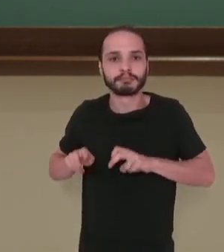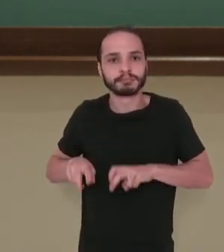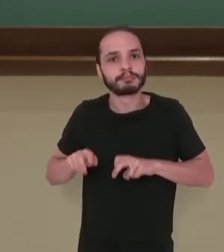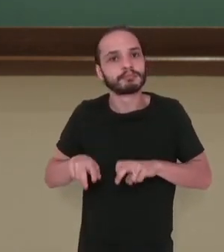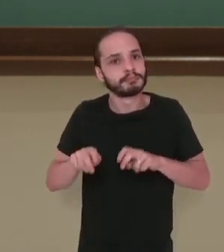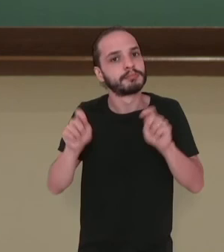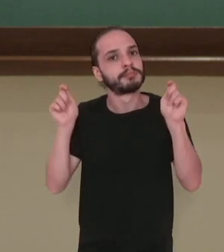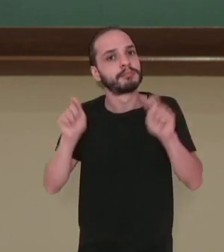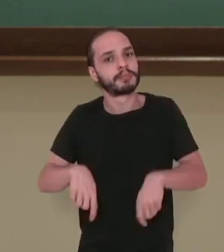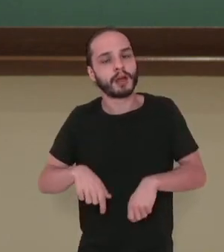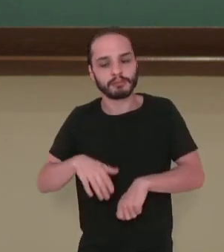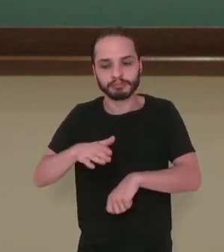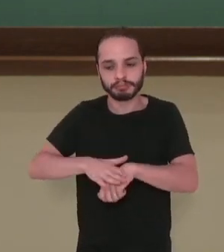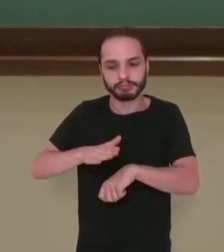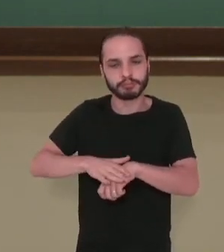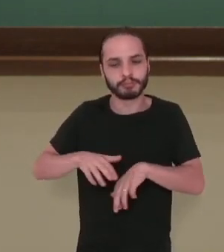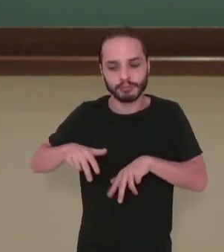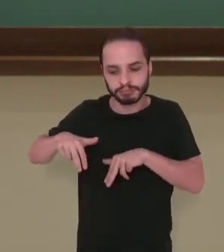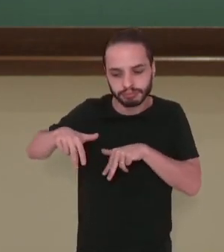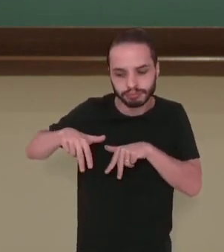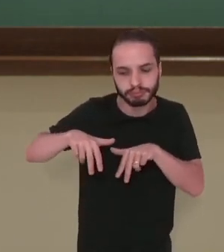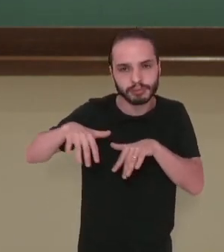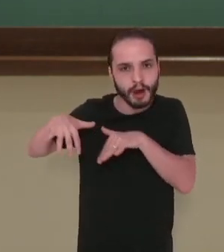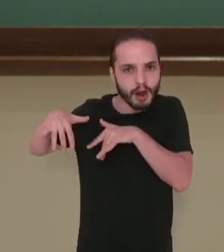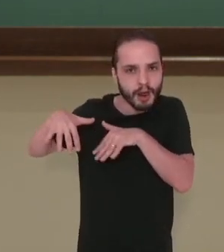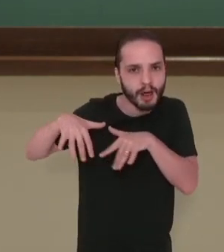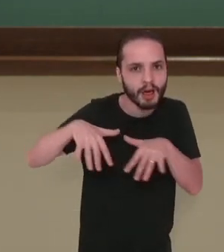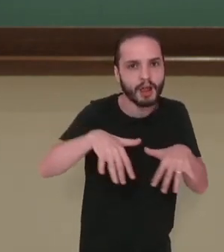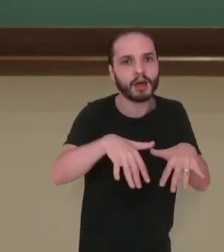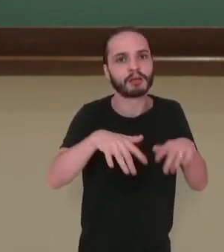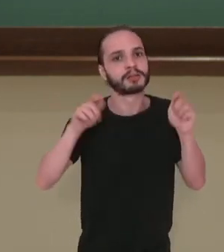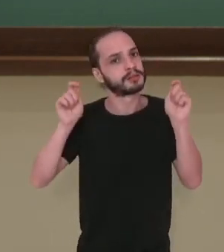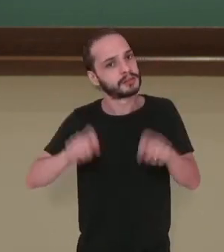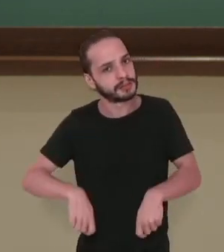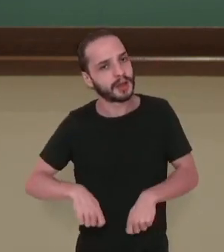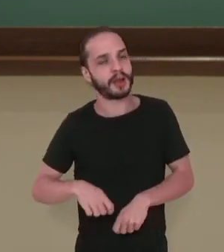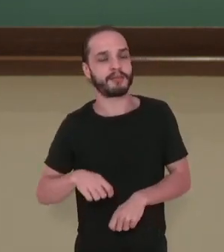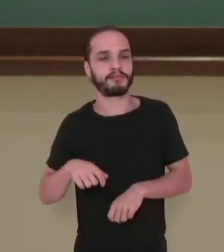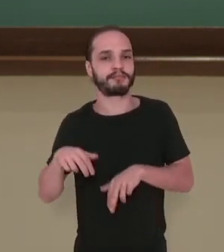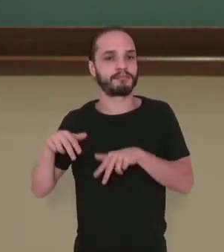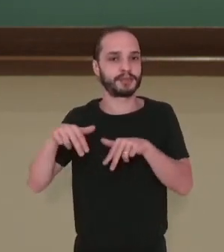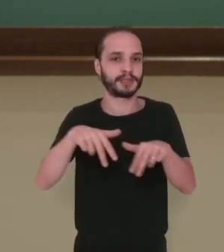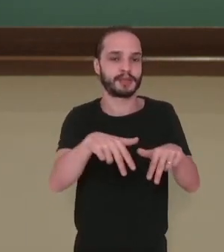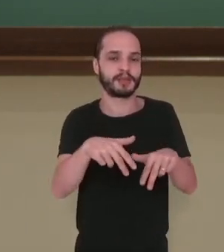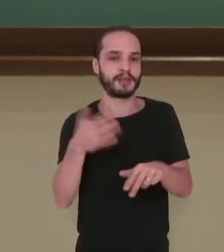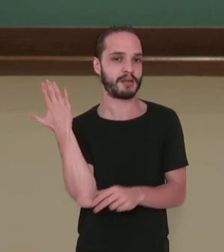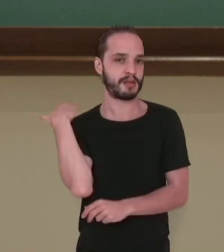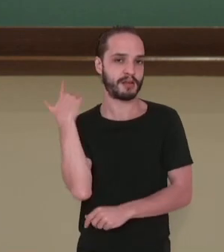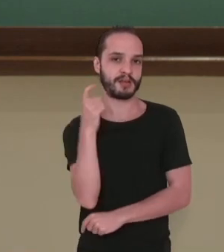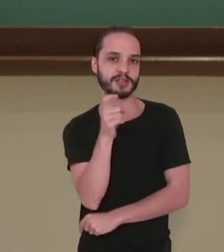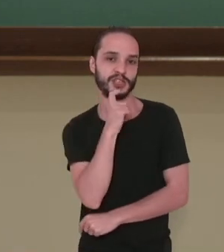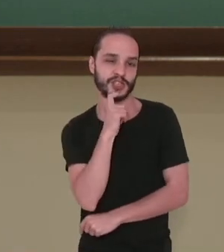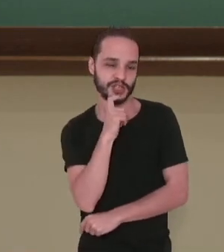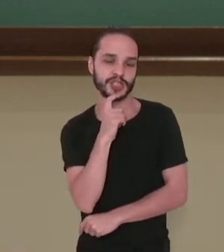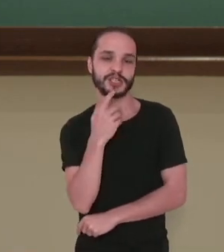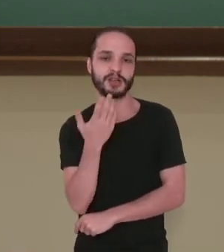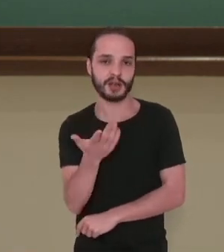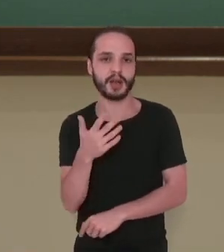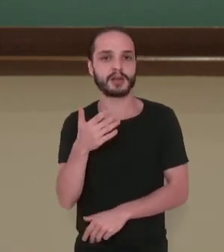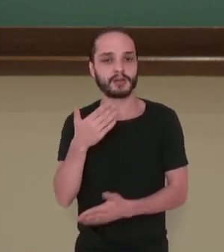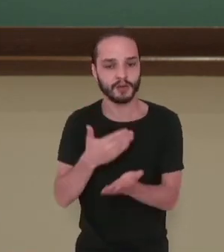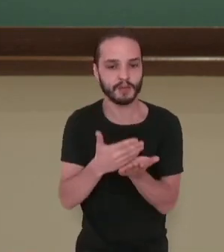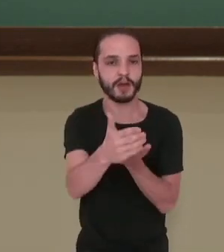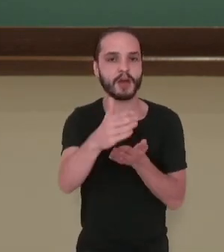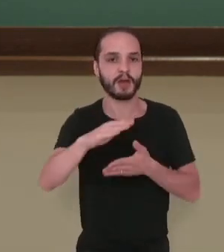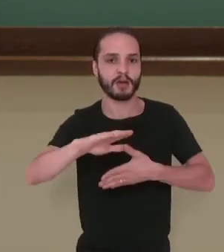pé enxuto. Por quê? Porque havia gelo ali, era possível fazer essa travessia. E aí foram povoando a América,